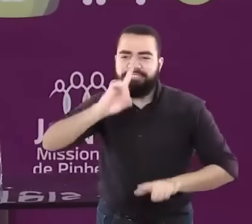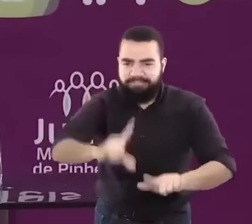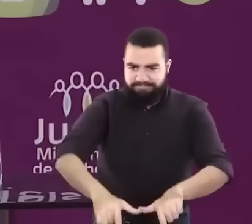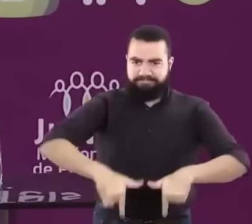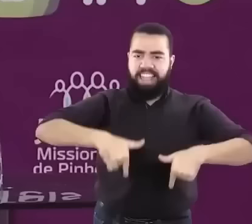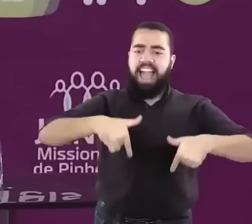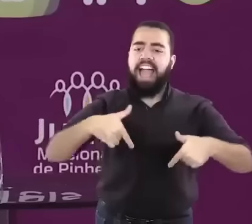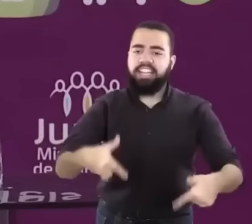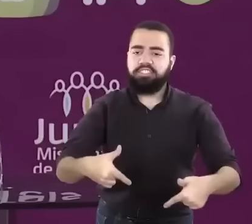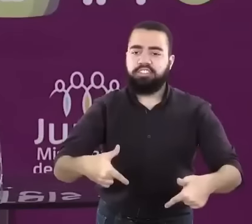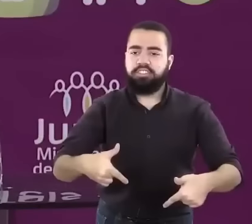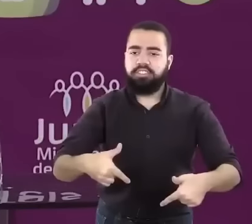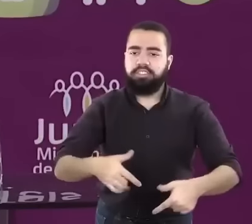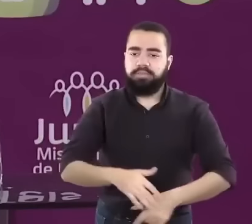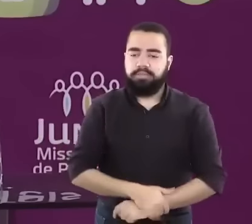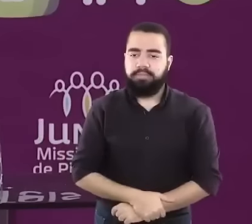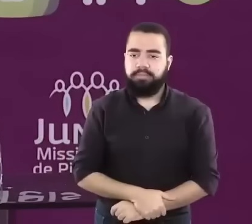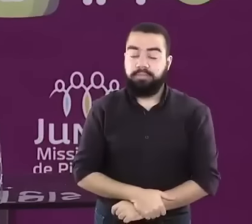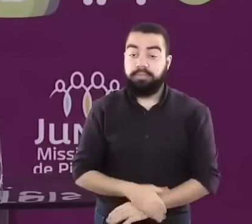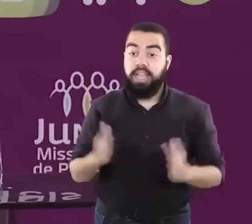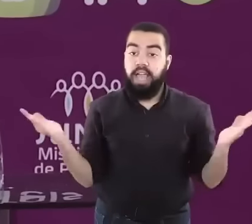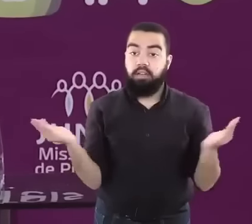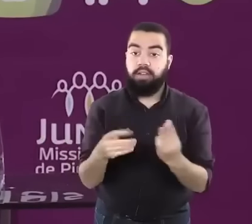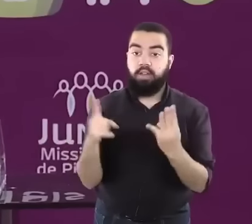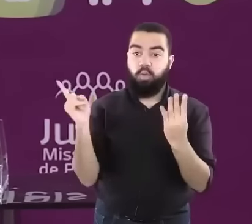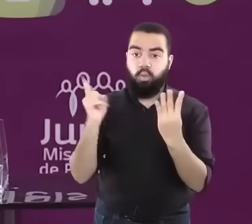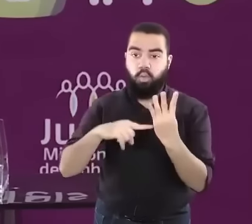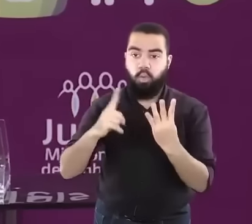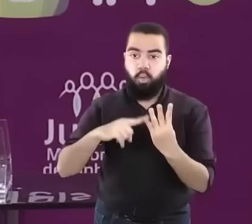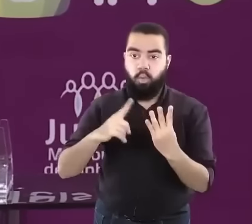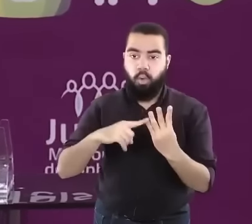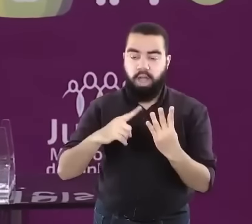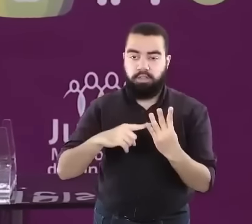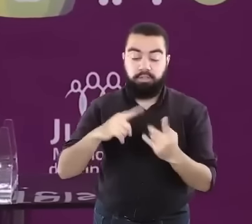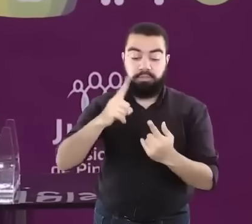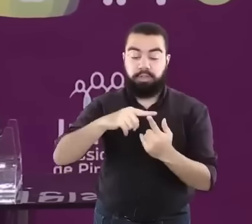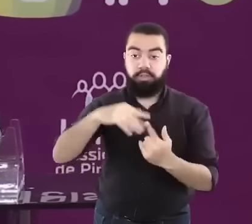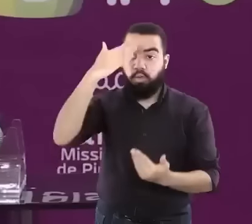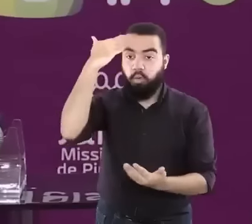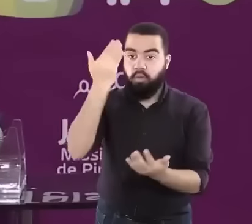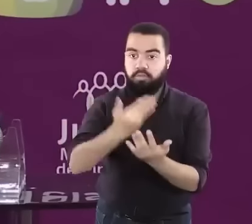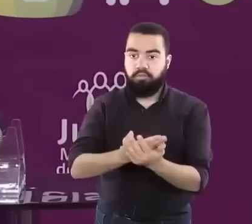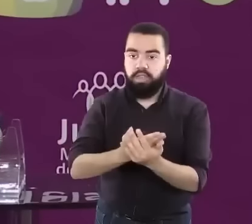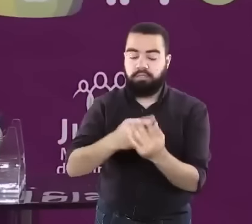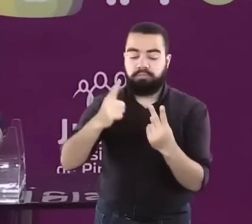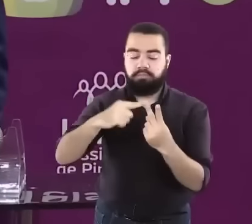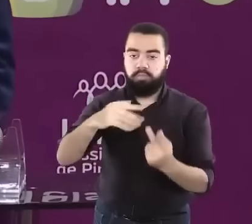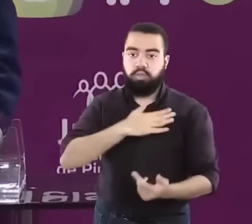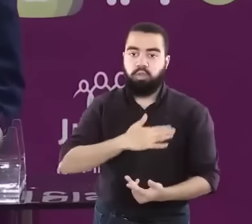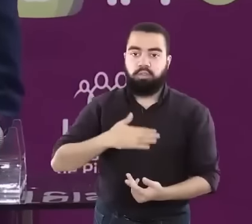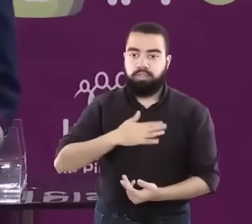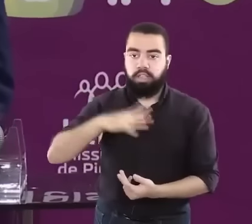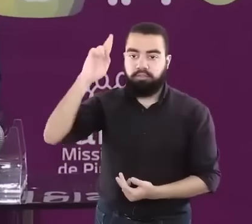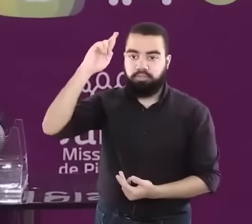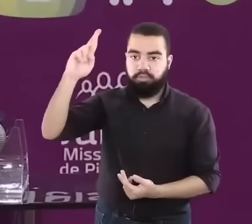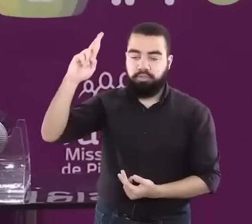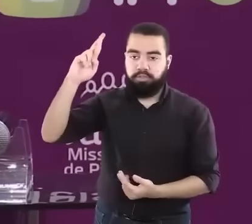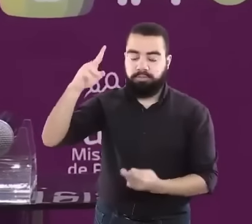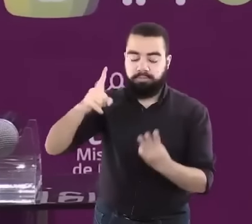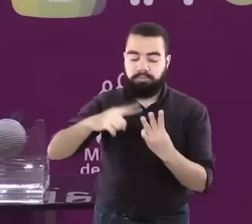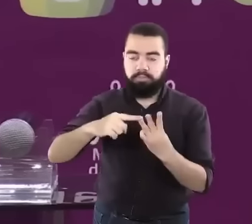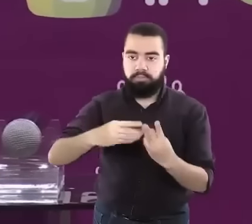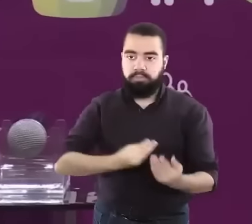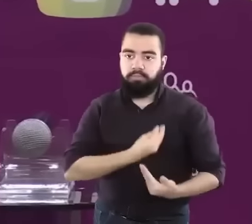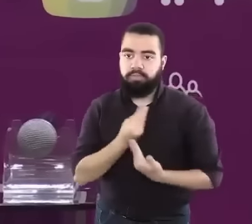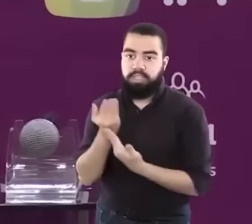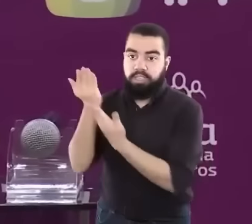Senhor Mas em último lugar Confia no Senhor agrada-te do Senhor entreg o